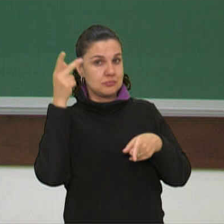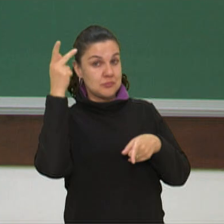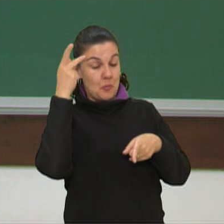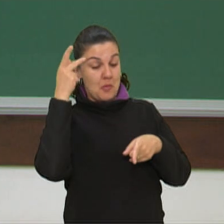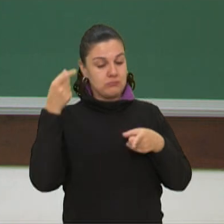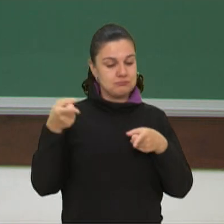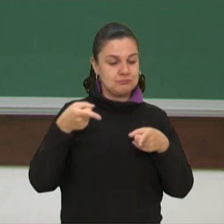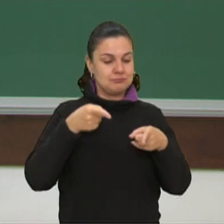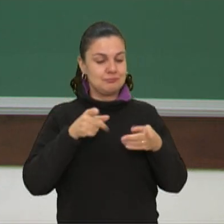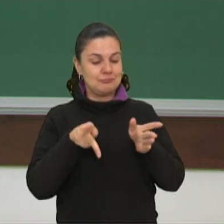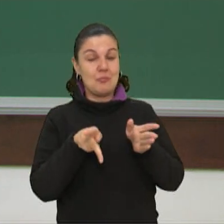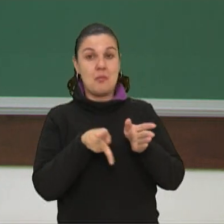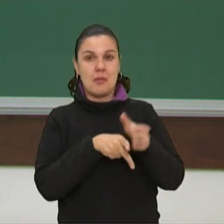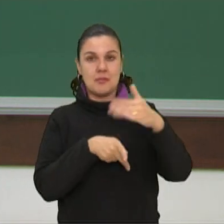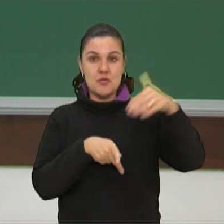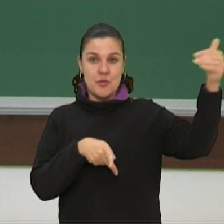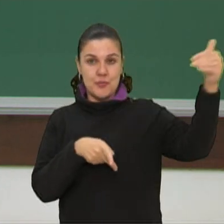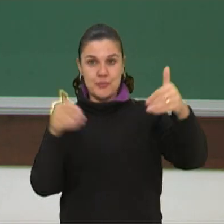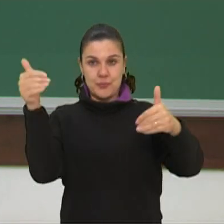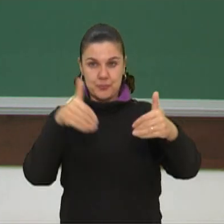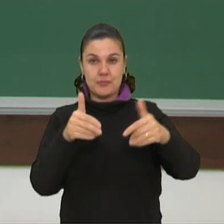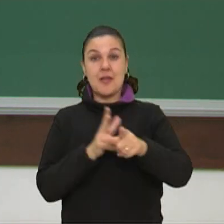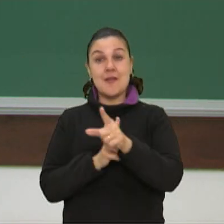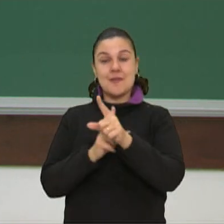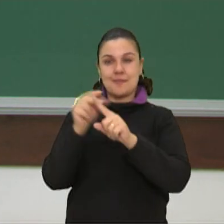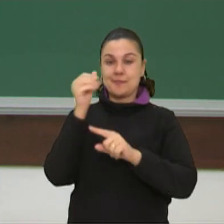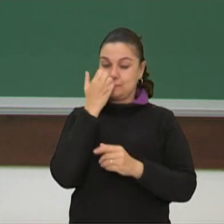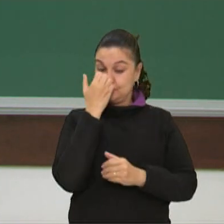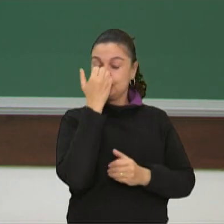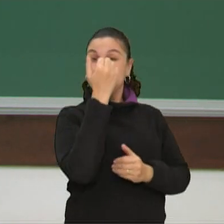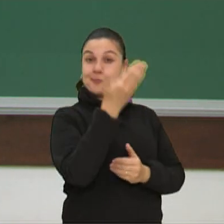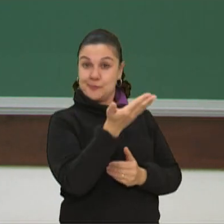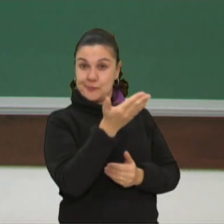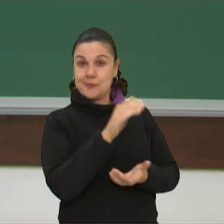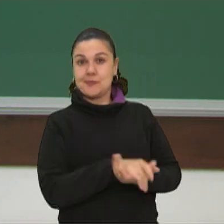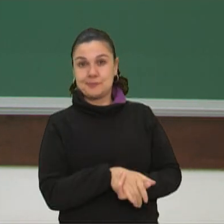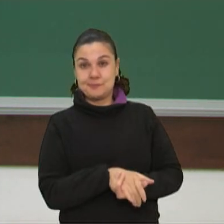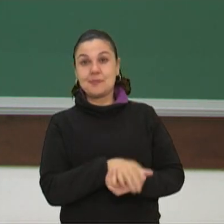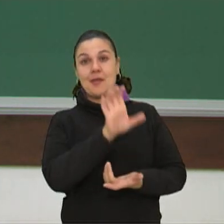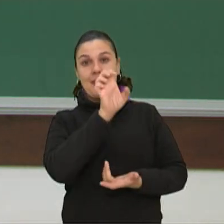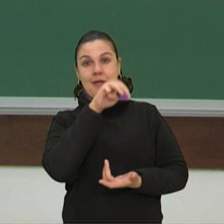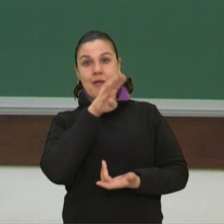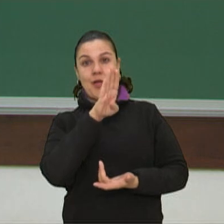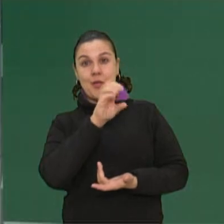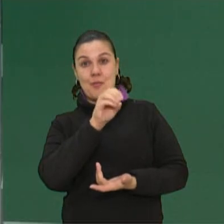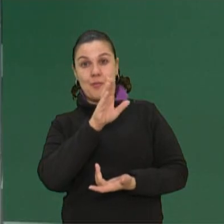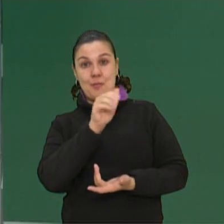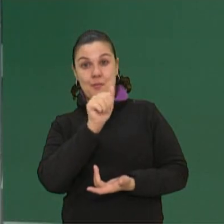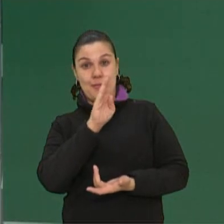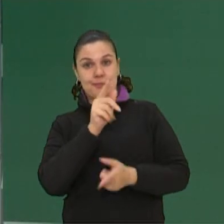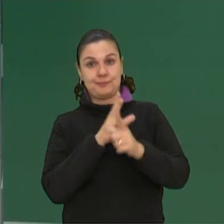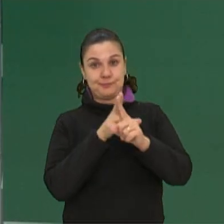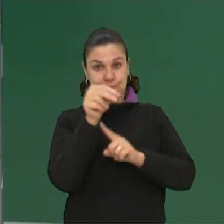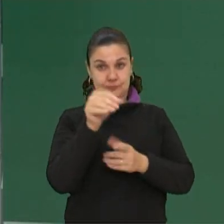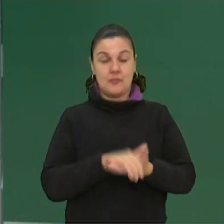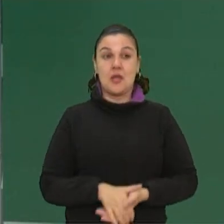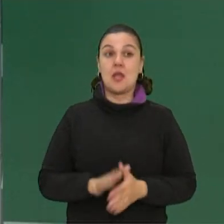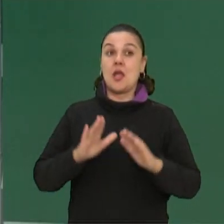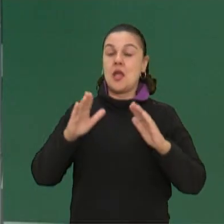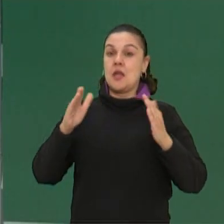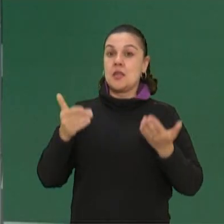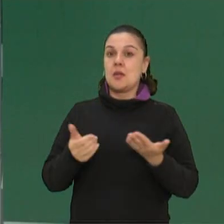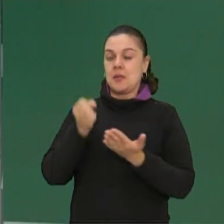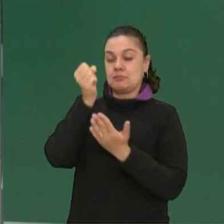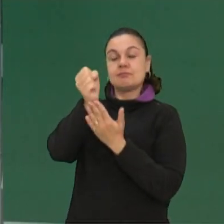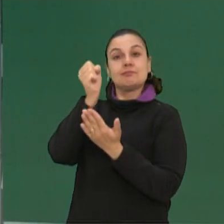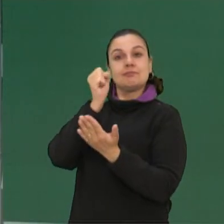forasteiros chamados de emboabas, que terminou com a vitória, aliás, dos emboabas. Ainda, a Intendência